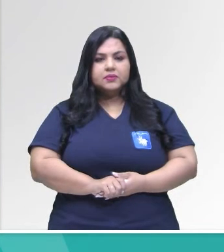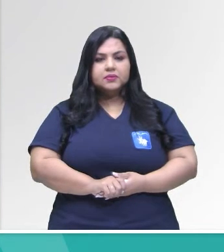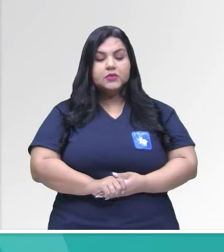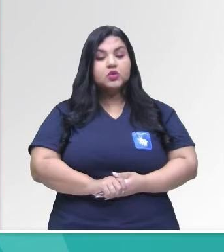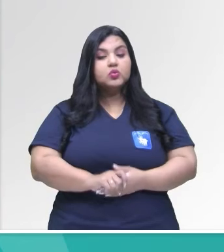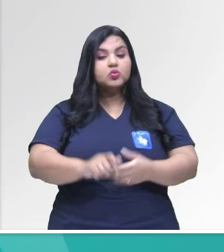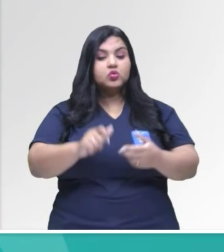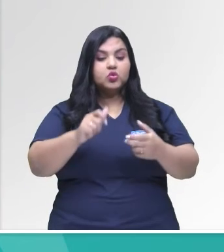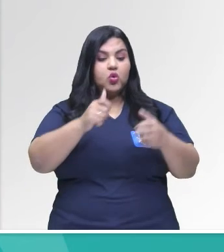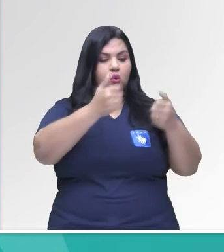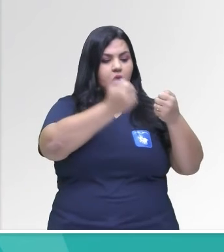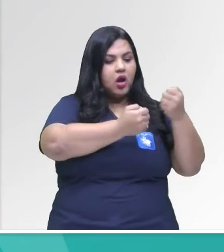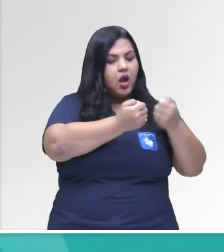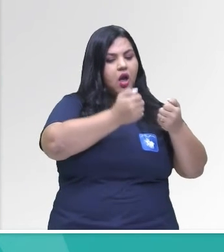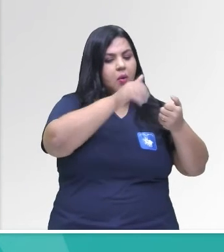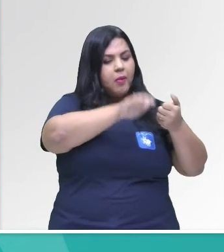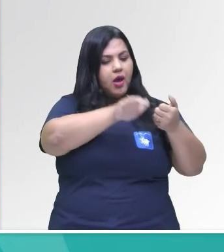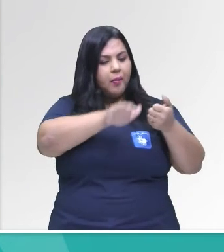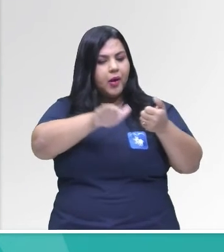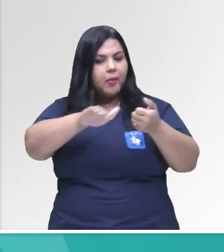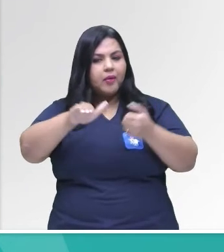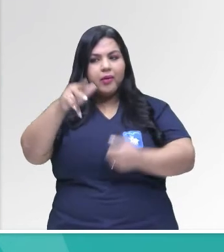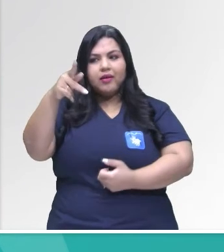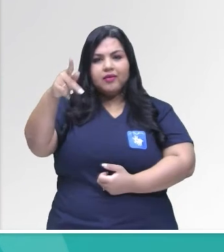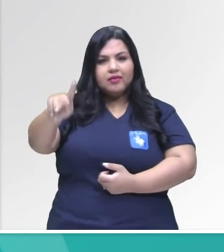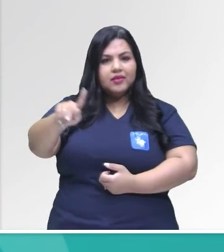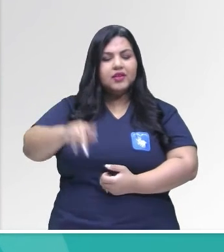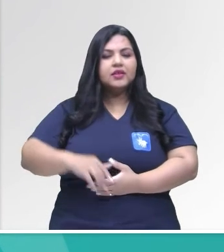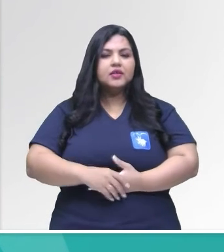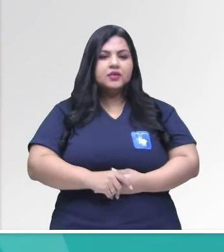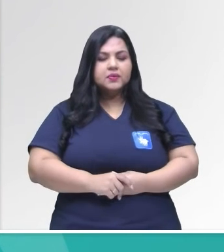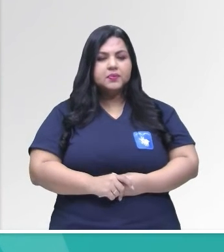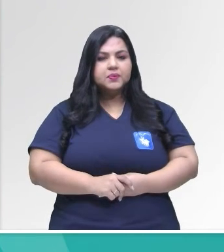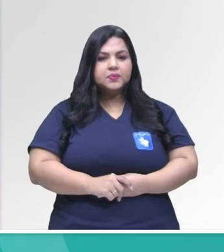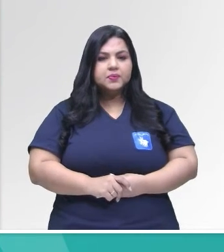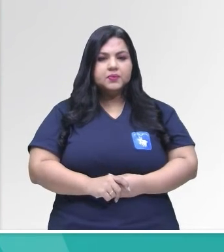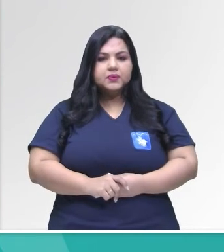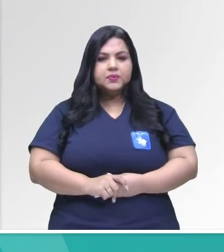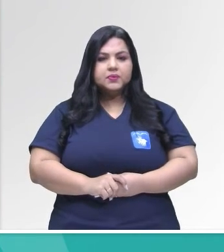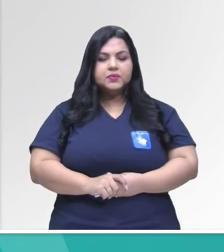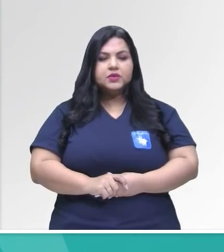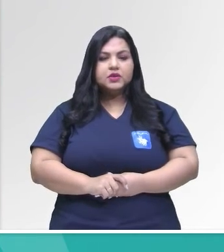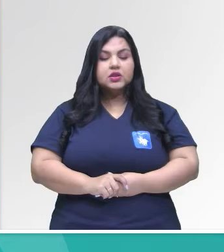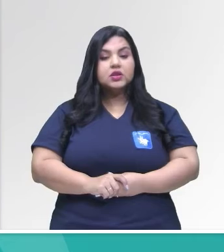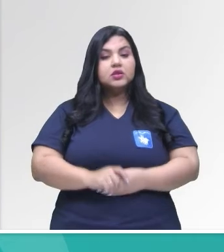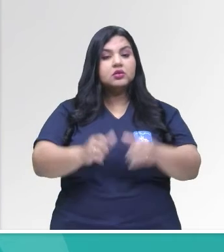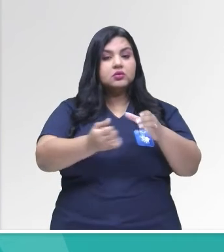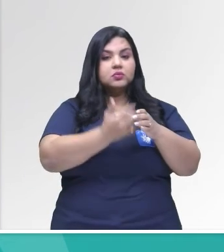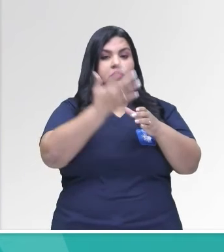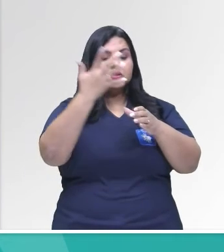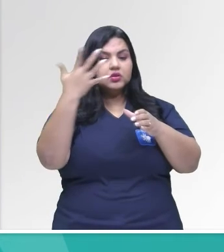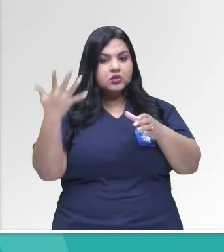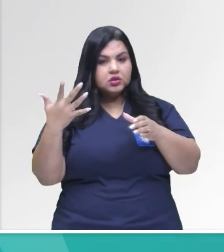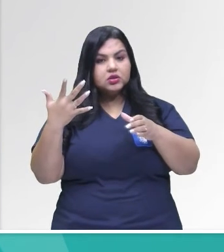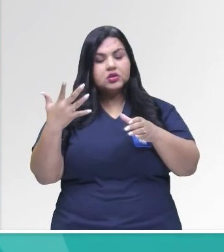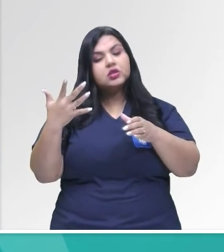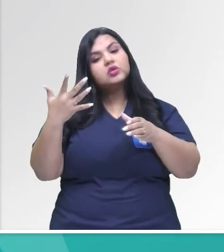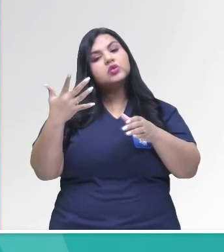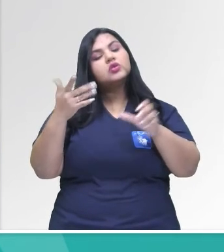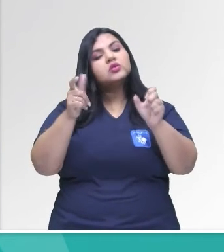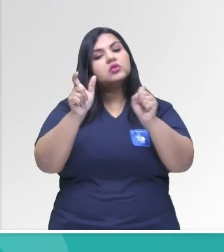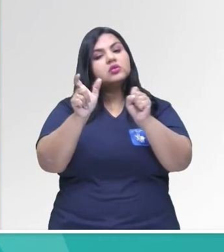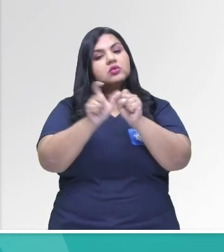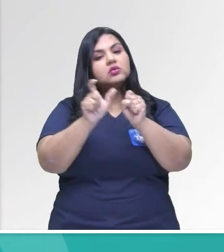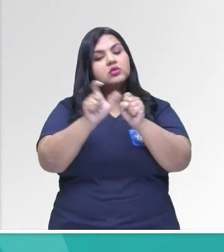carros dele. You, we, they, plurais, os demais são substantivos